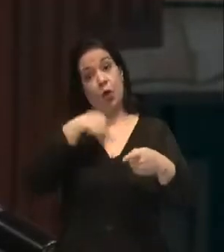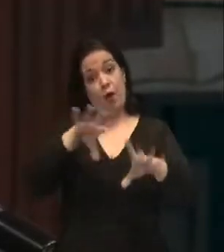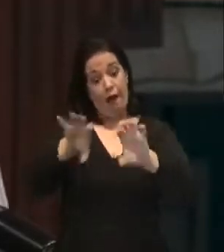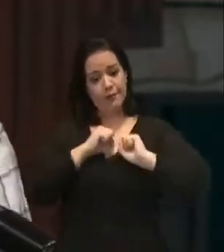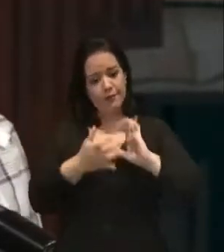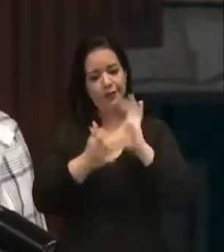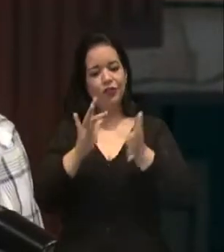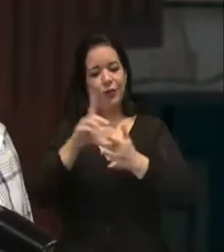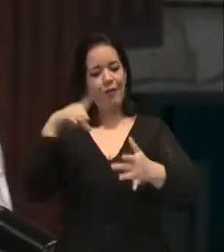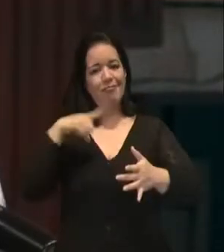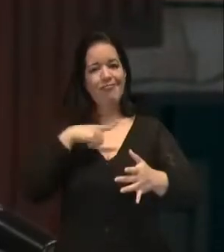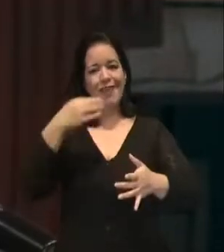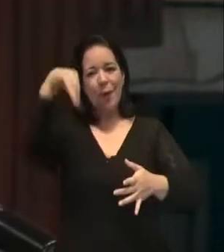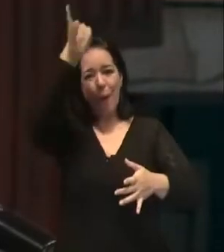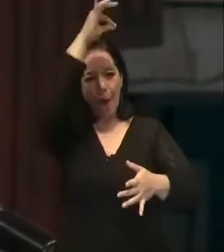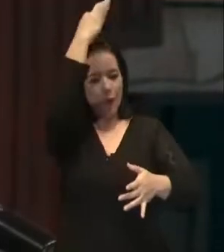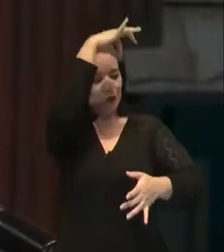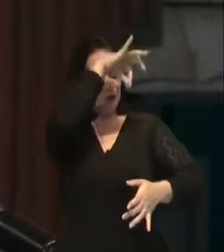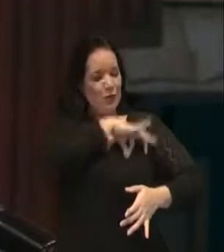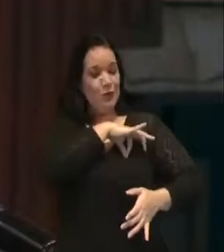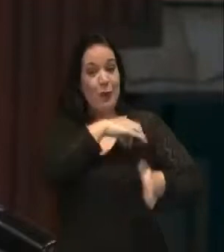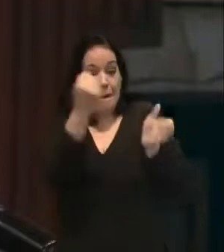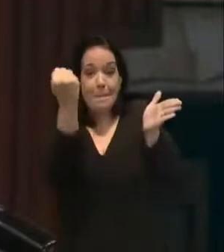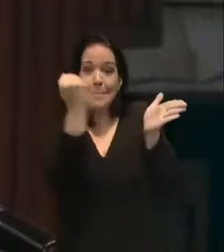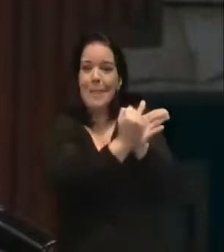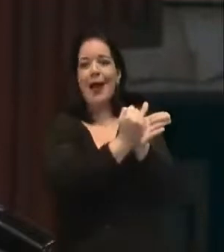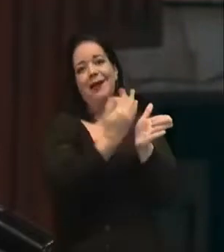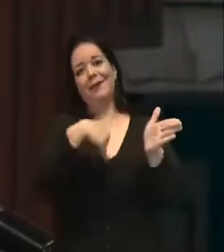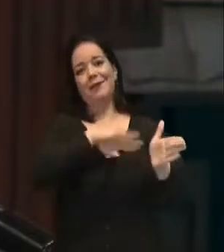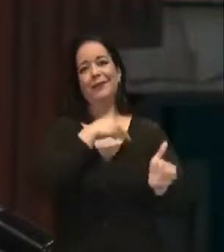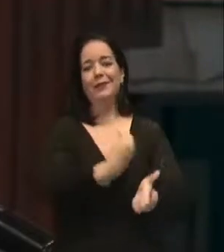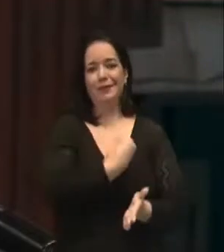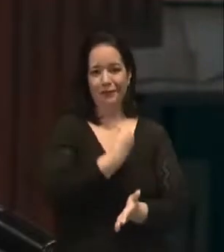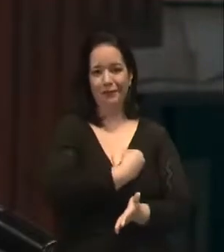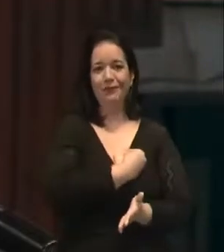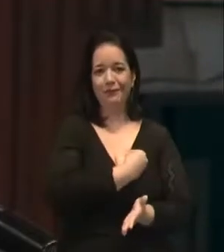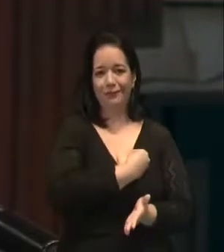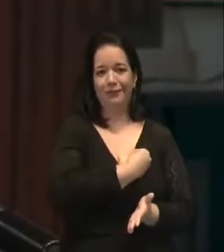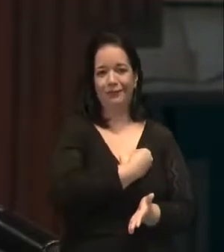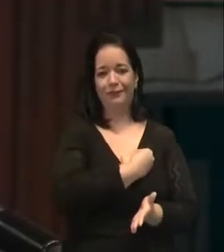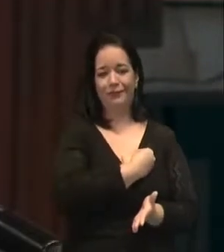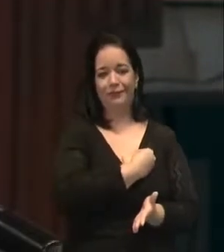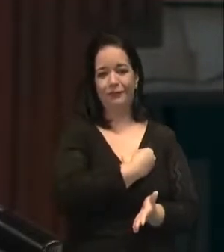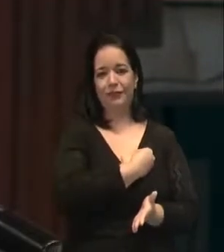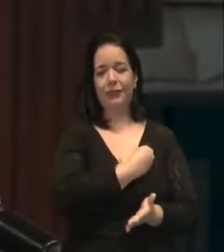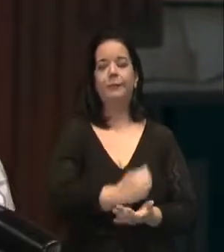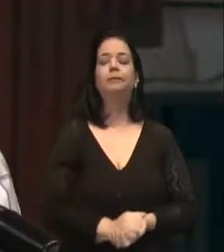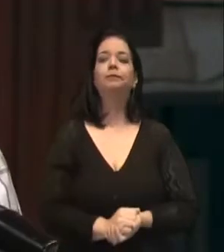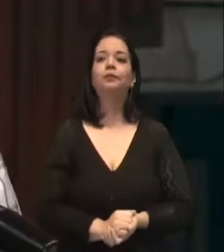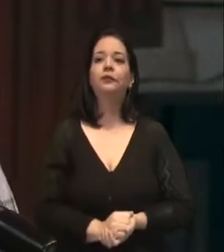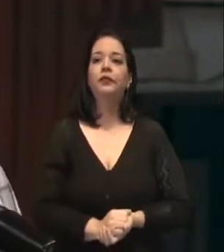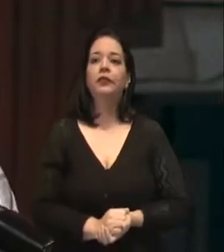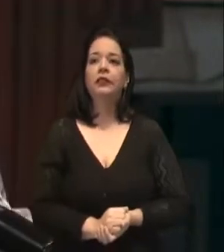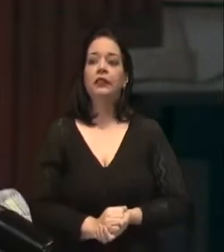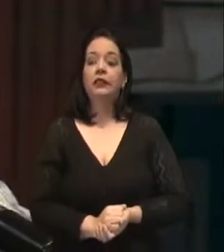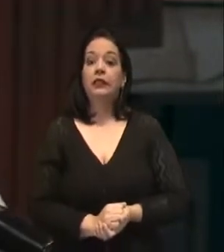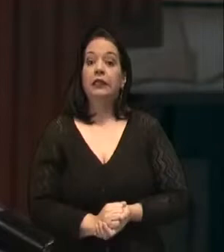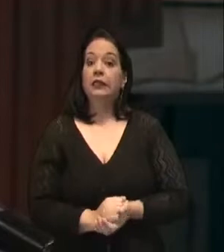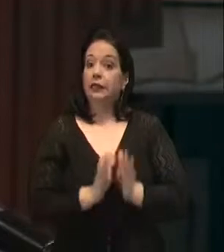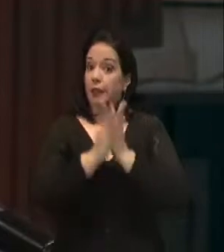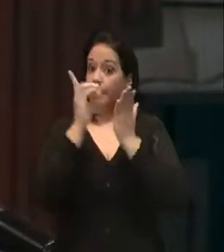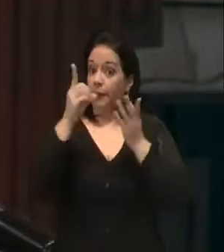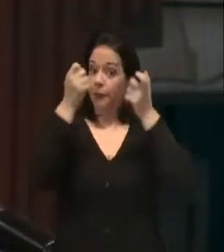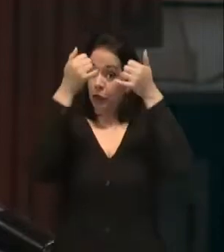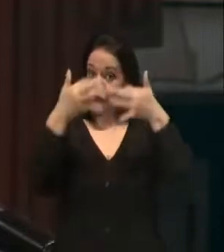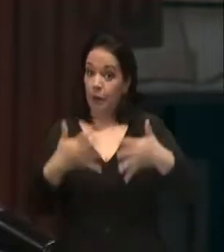verso, a partir do verso 12, o selo do Espírito, e a Bíblia diz que é o próprio Espírito que é